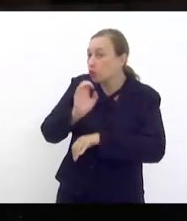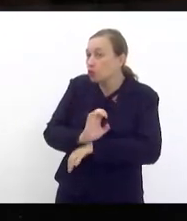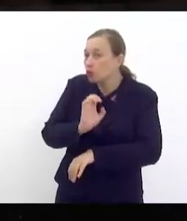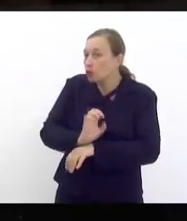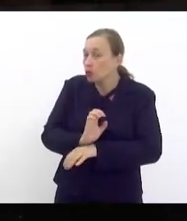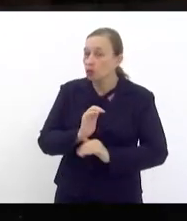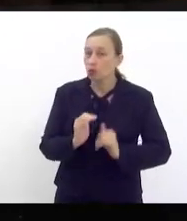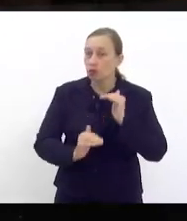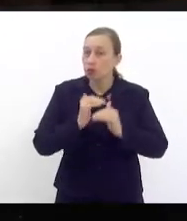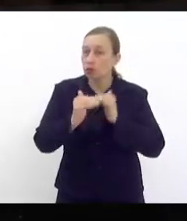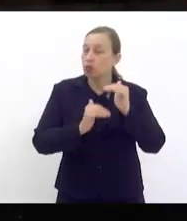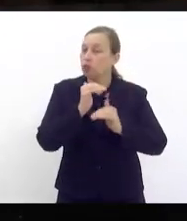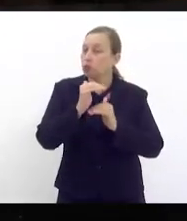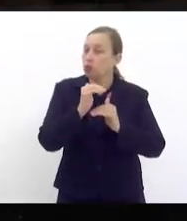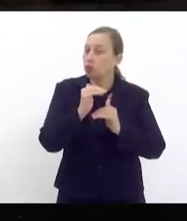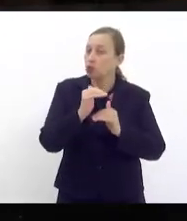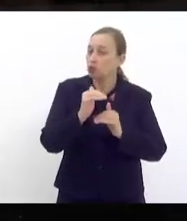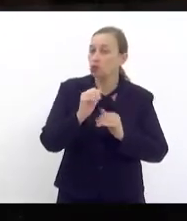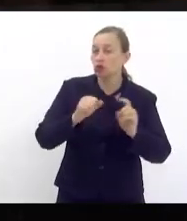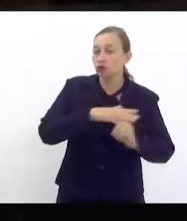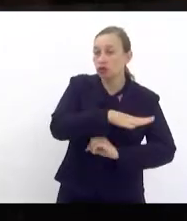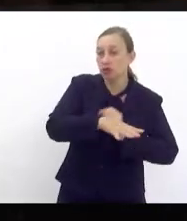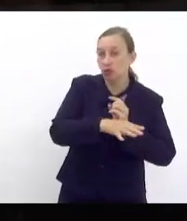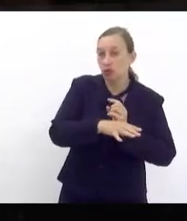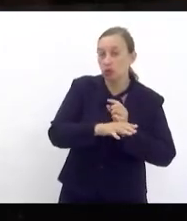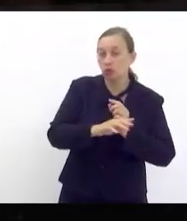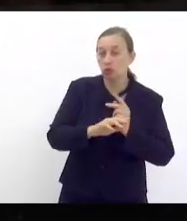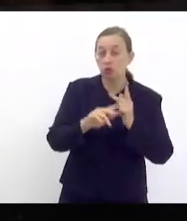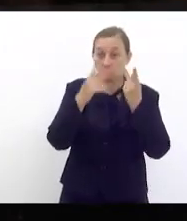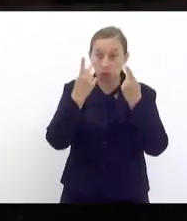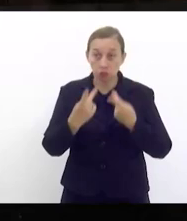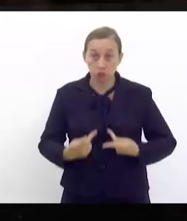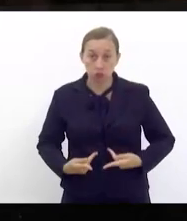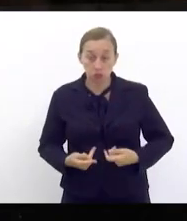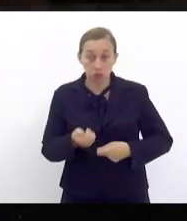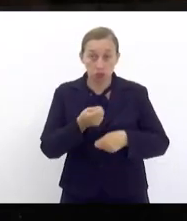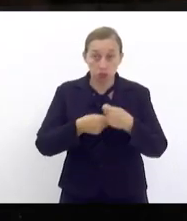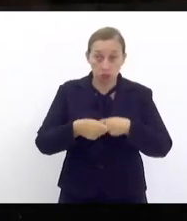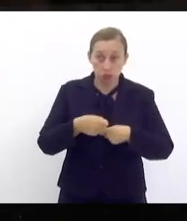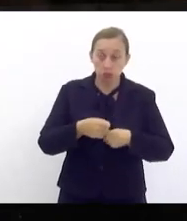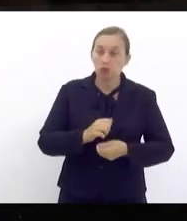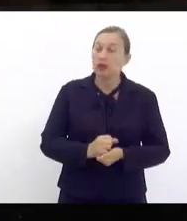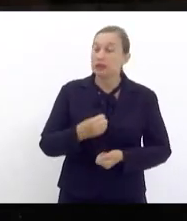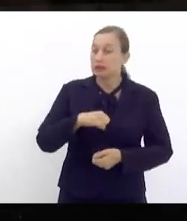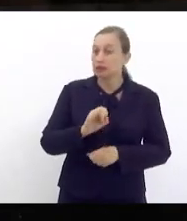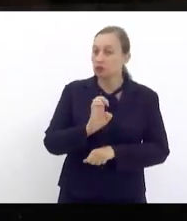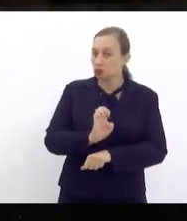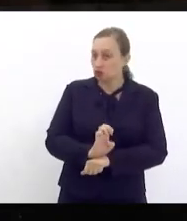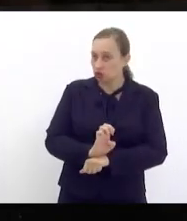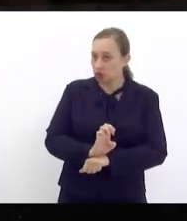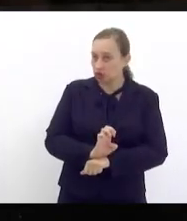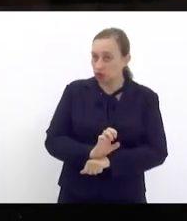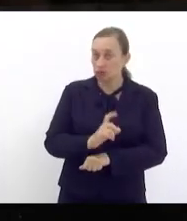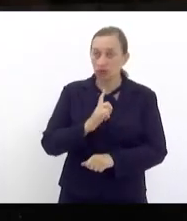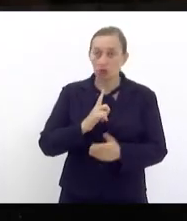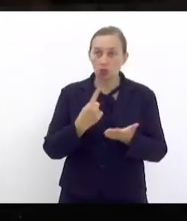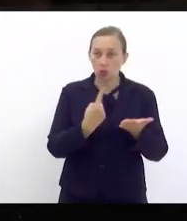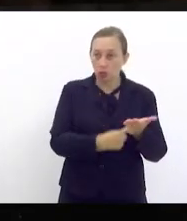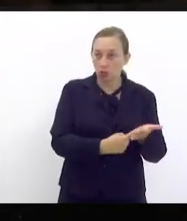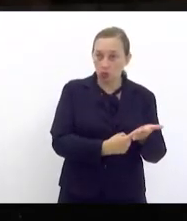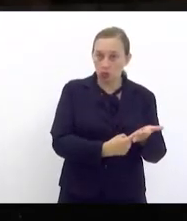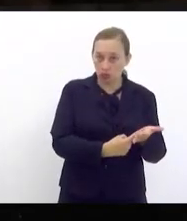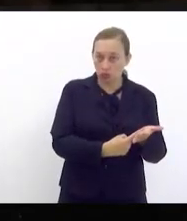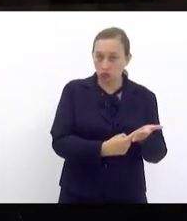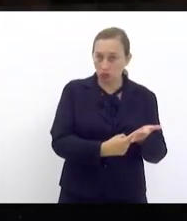do desenvolvimento social, econômico e humano. Ora, se o Estado tem compromisso de